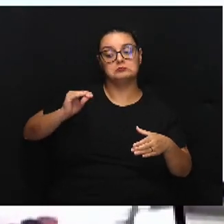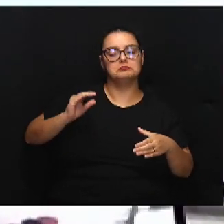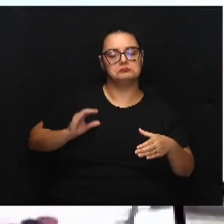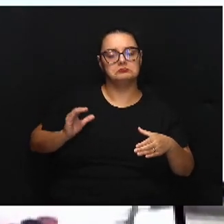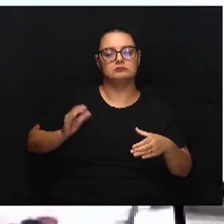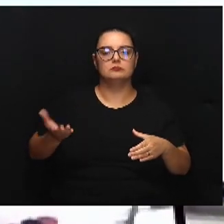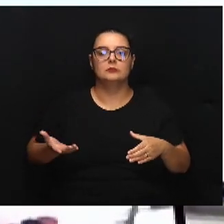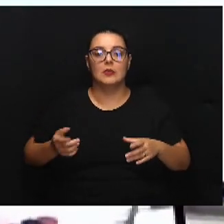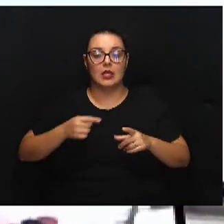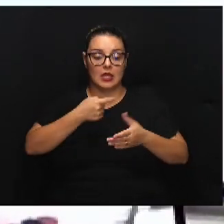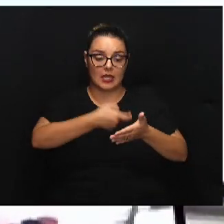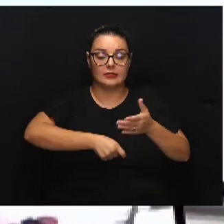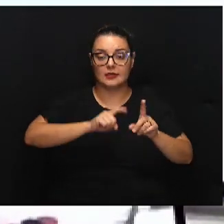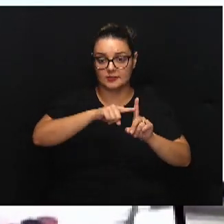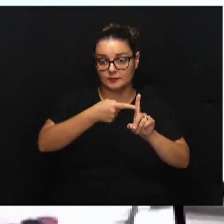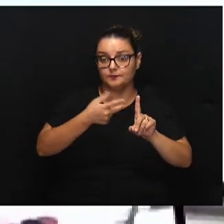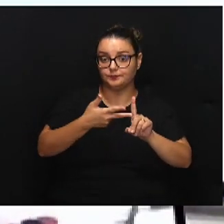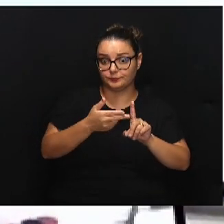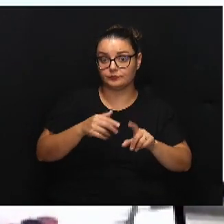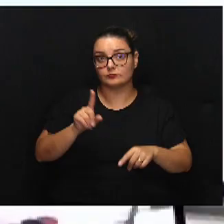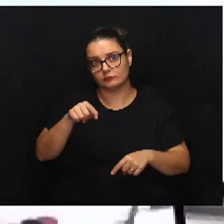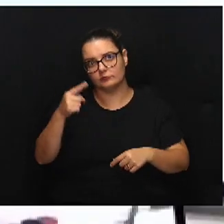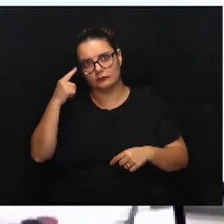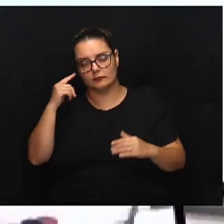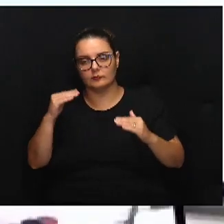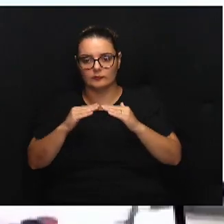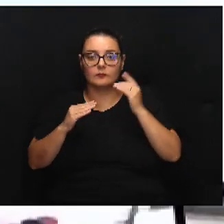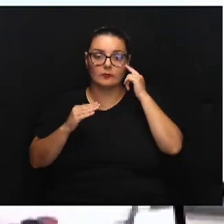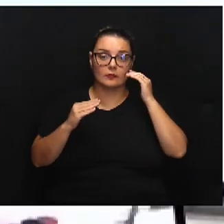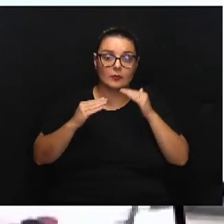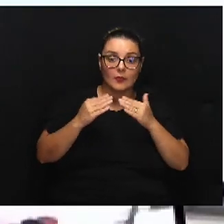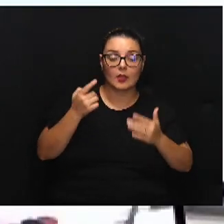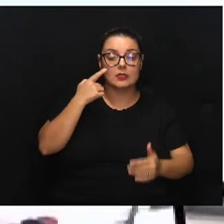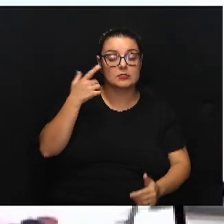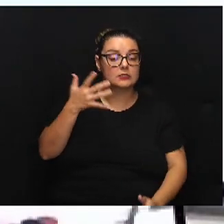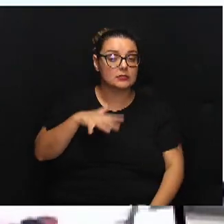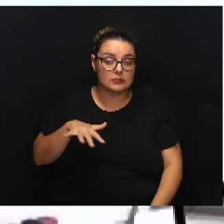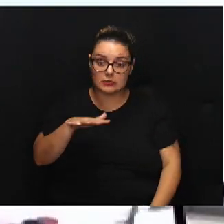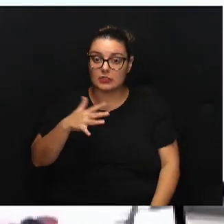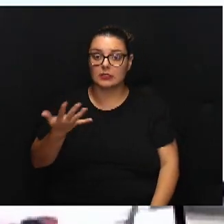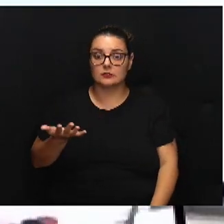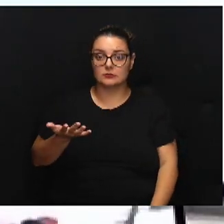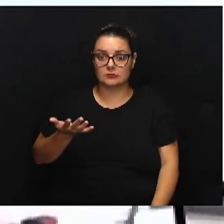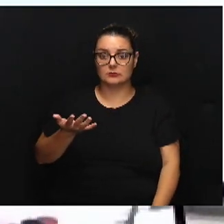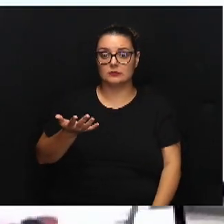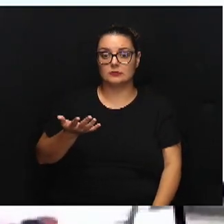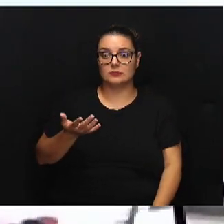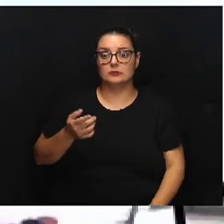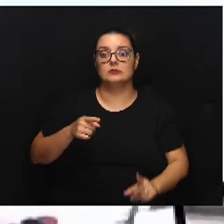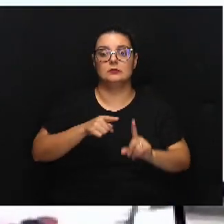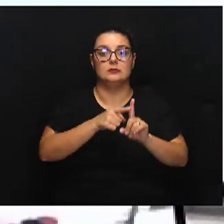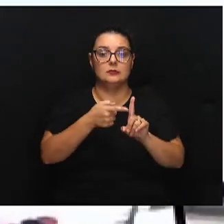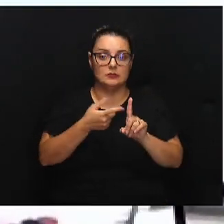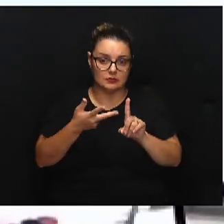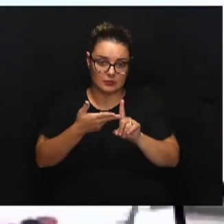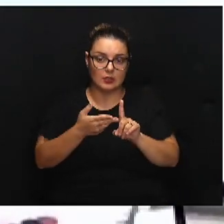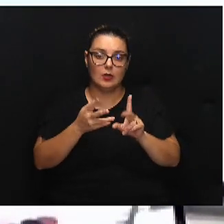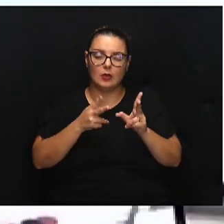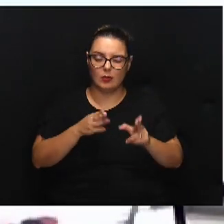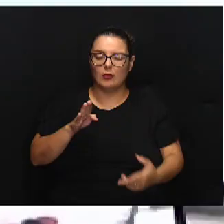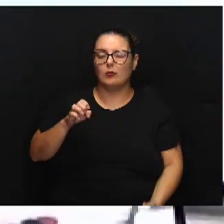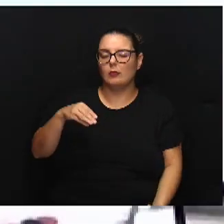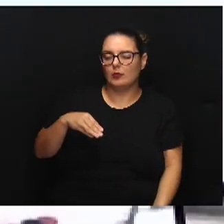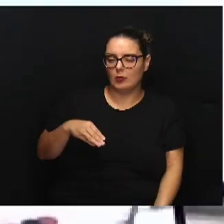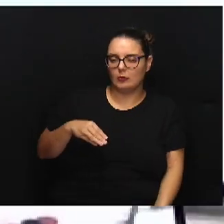cesárea é maior, e isso se alinha muito com esse conceito, né, da cesárea como bem de consumo, né, que é